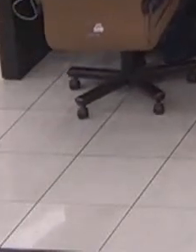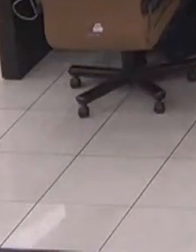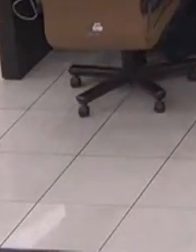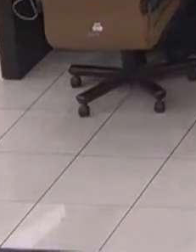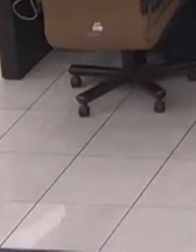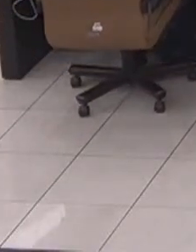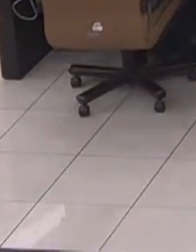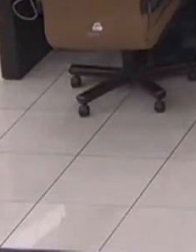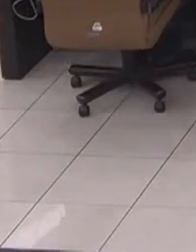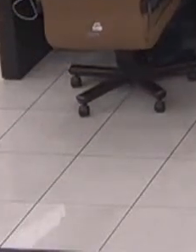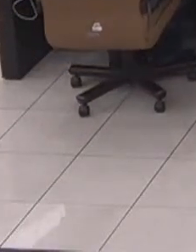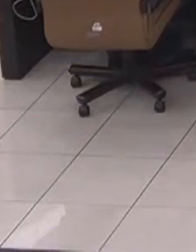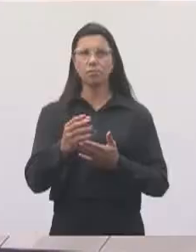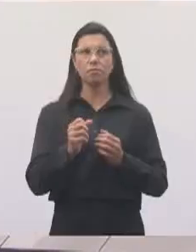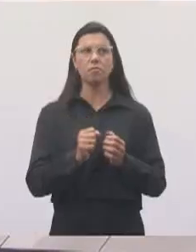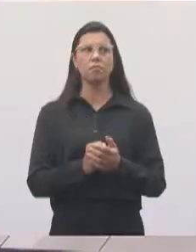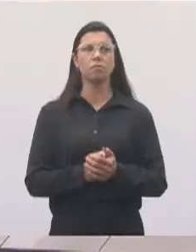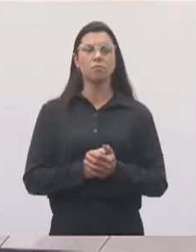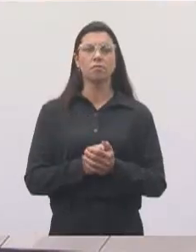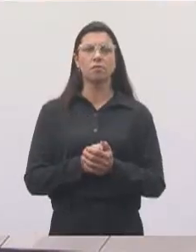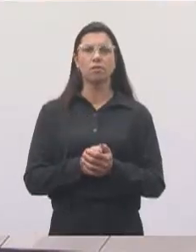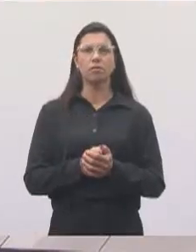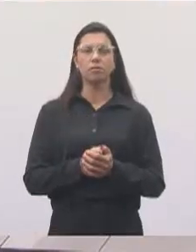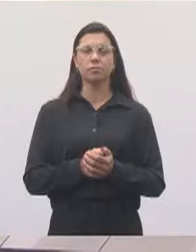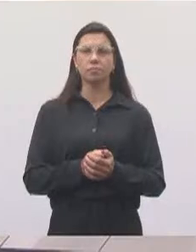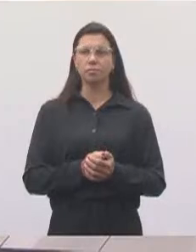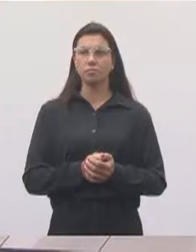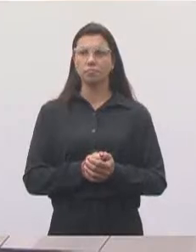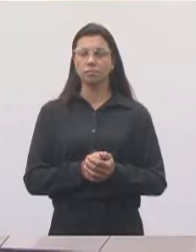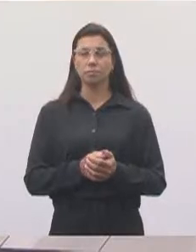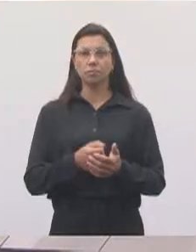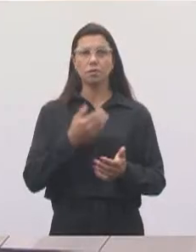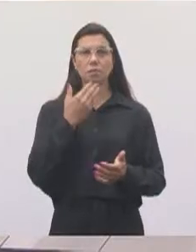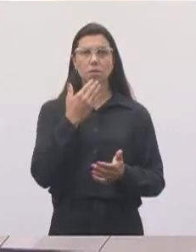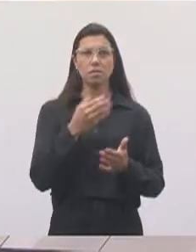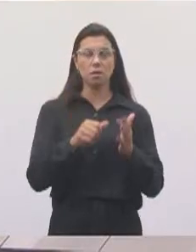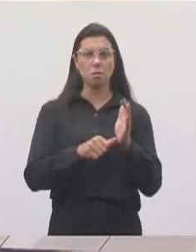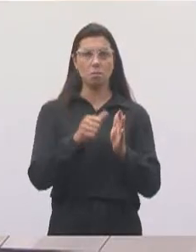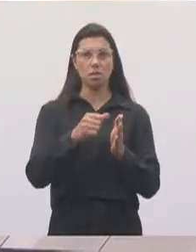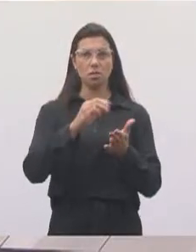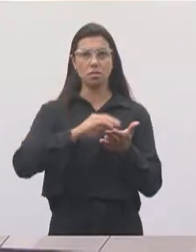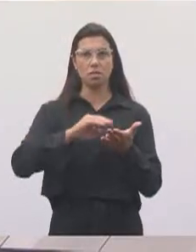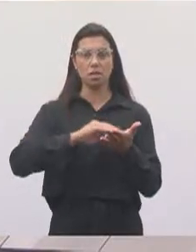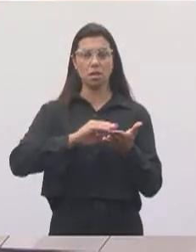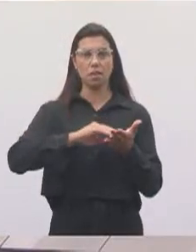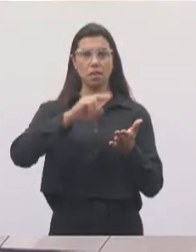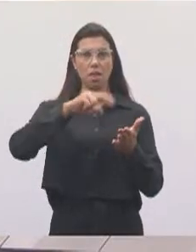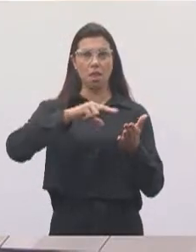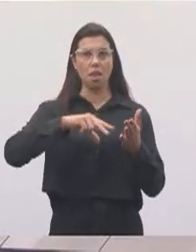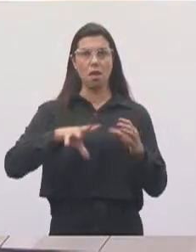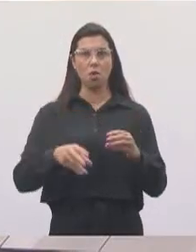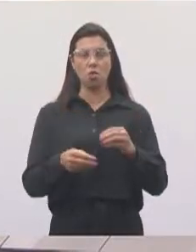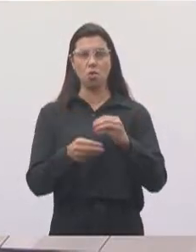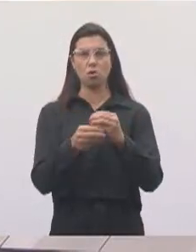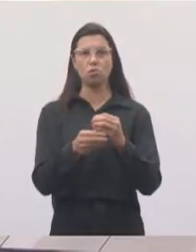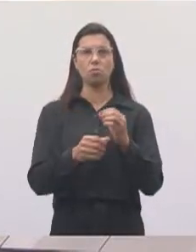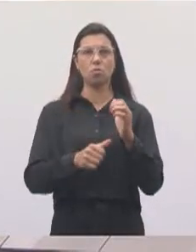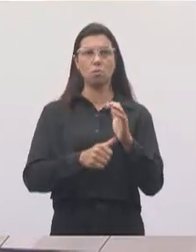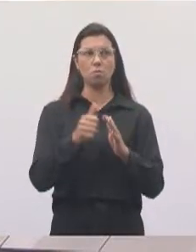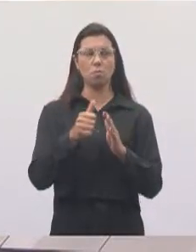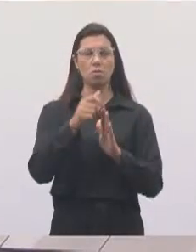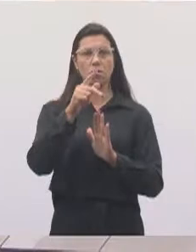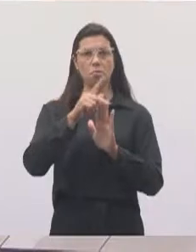Passaremos nesse instante à fase da ordem do dia. Solicito a primeira secretária que proceda à leitura do resumo do